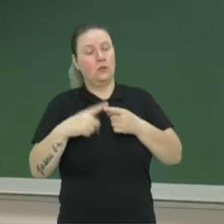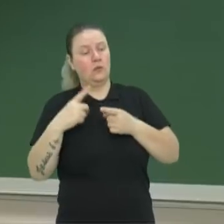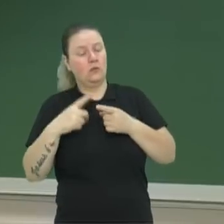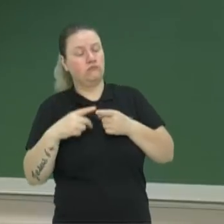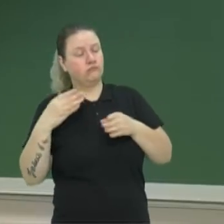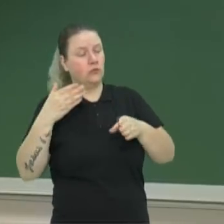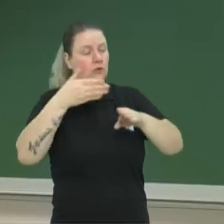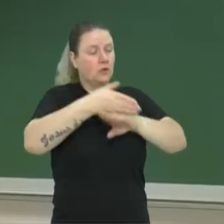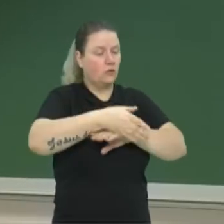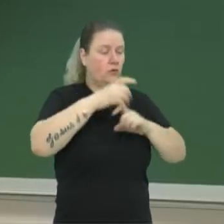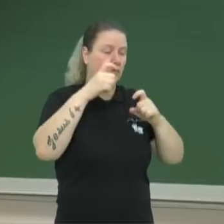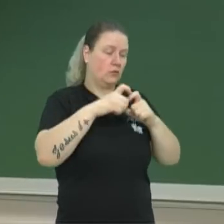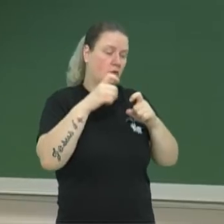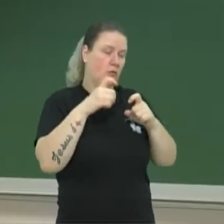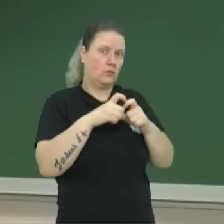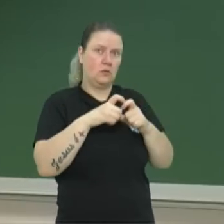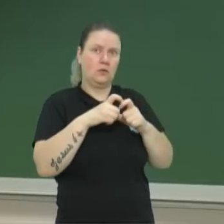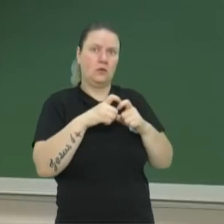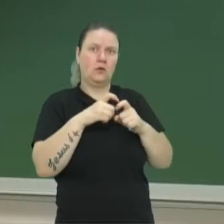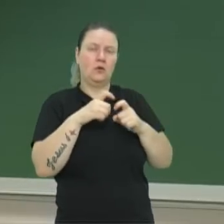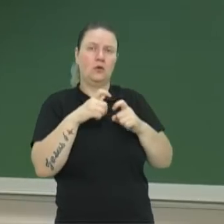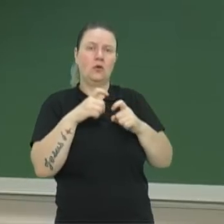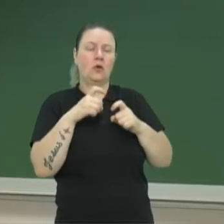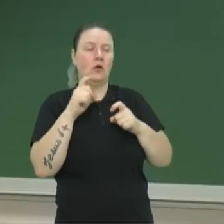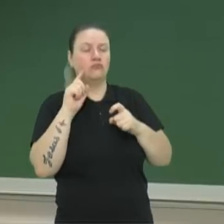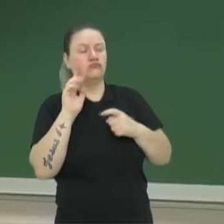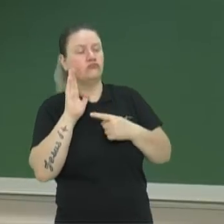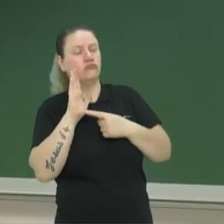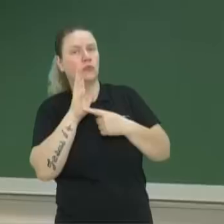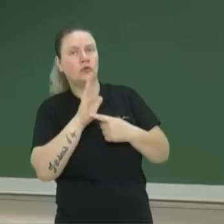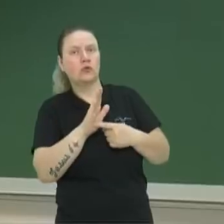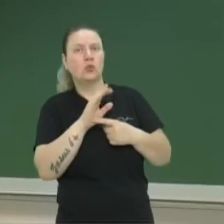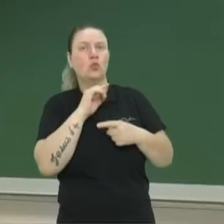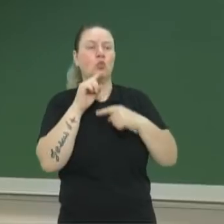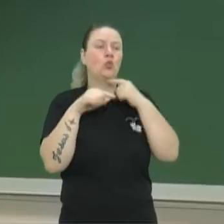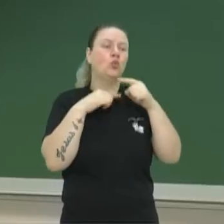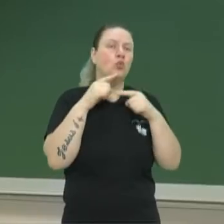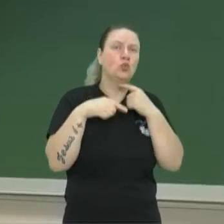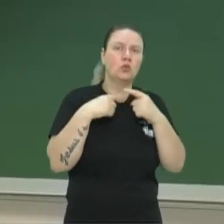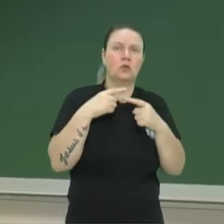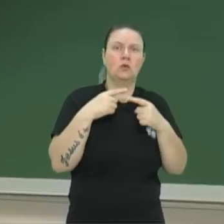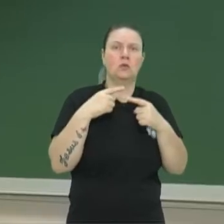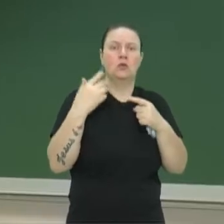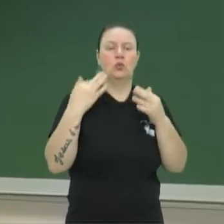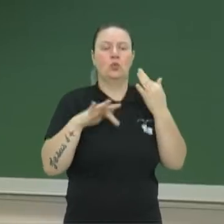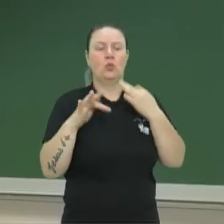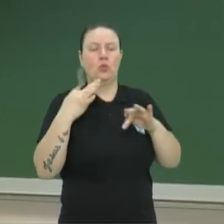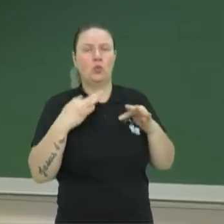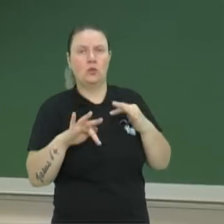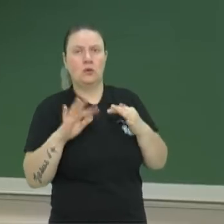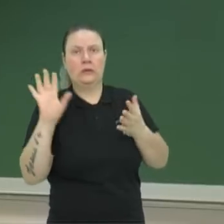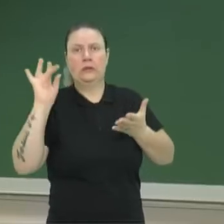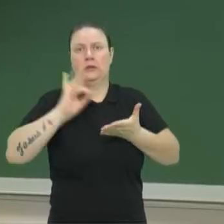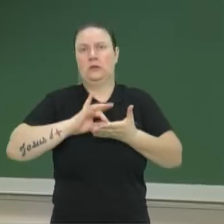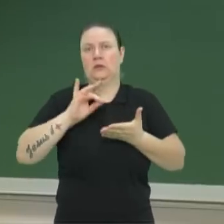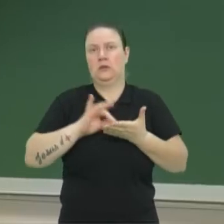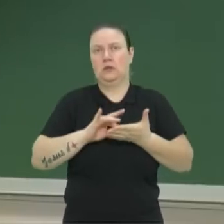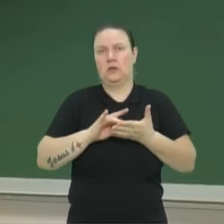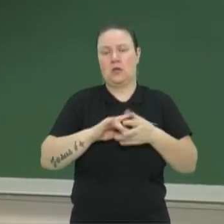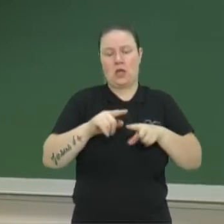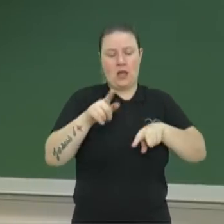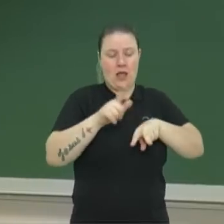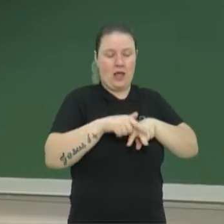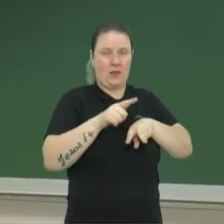médico e não colocou ali, né, a dúvida dele, a dor dele ali real? Ele mostrou a